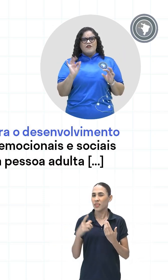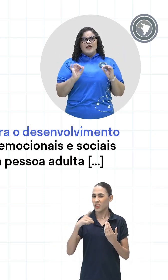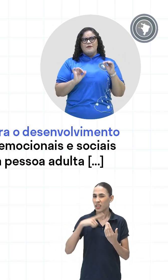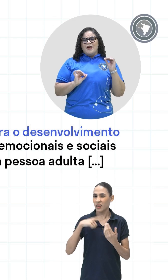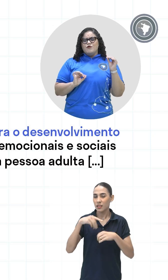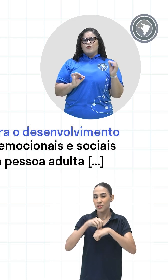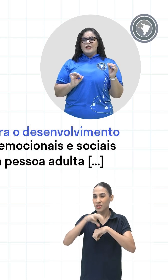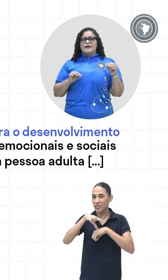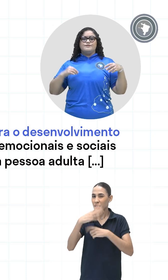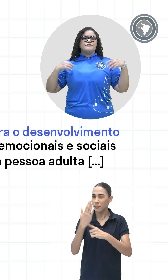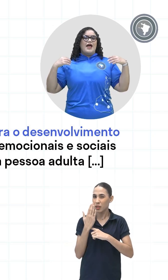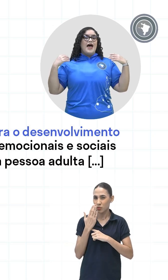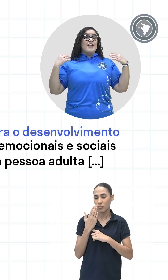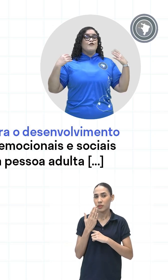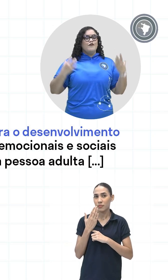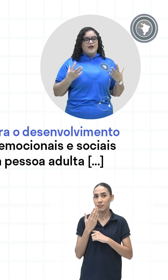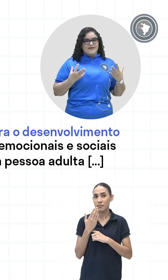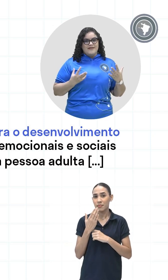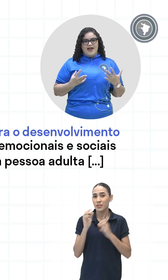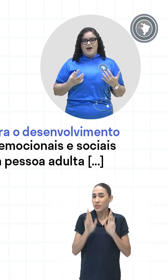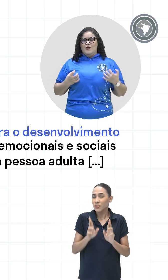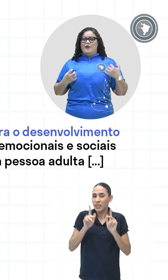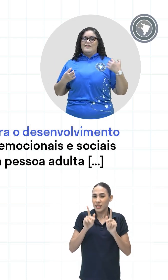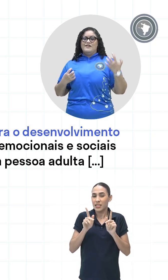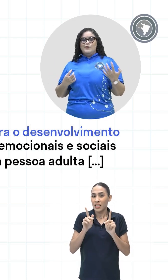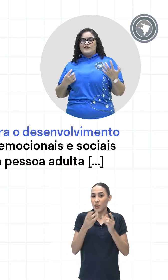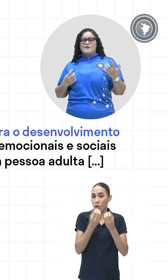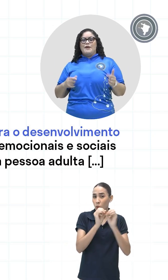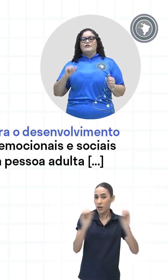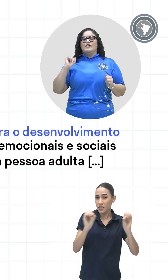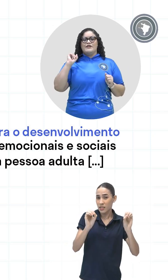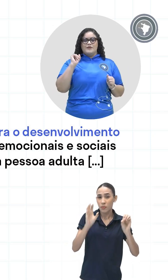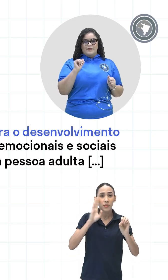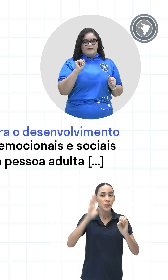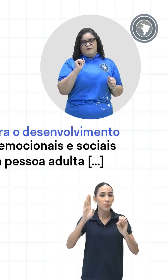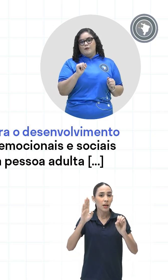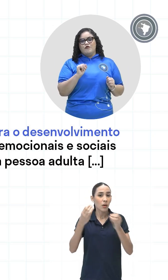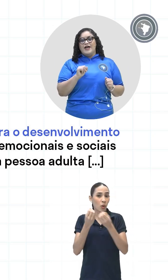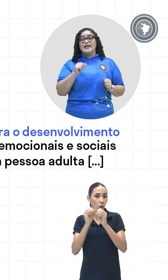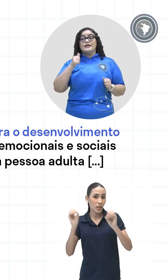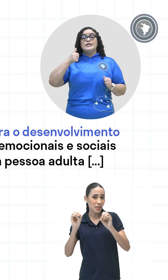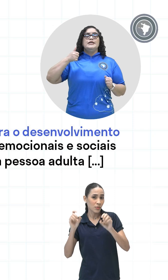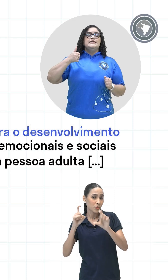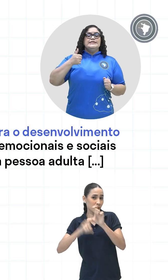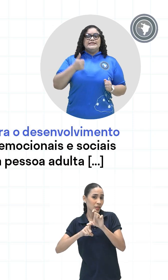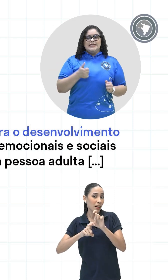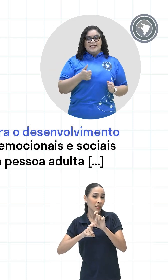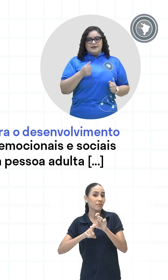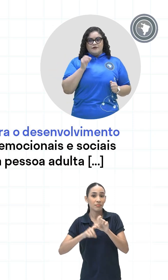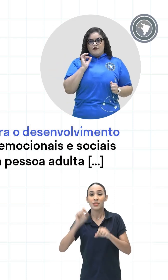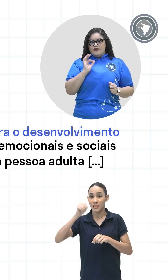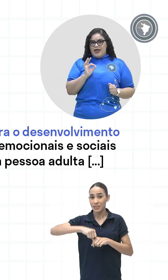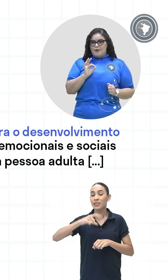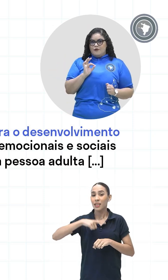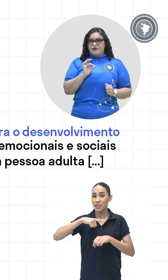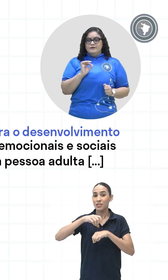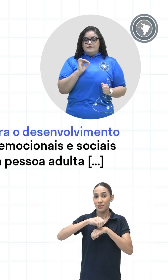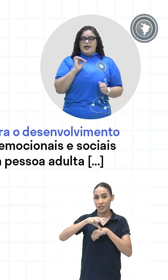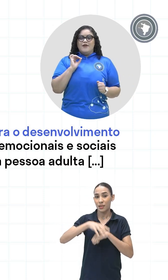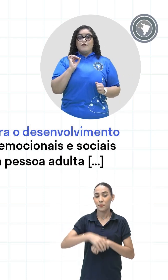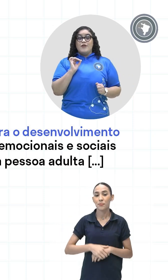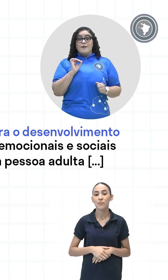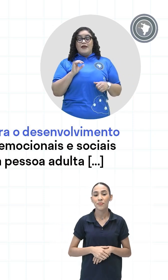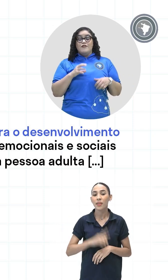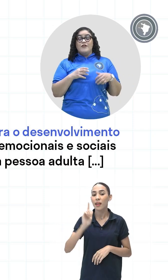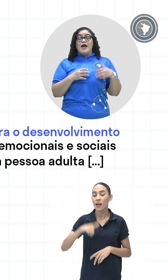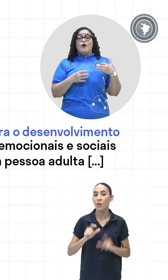alguma dica que me ajuda a diferenciar a oração principal da oração subordinada? Sim, nós temos.